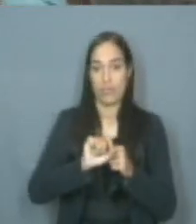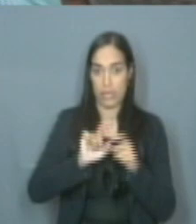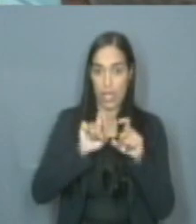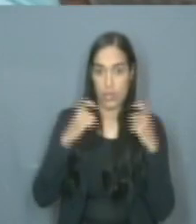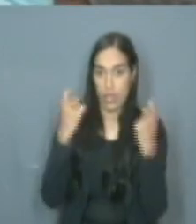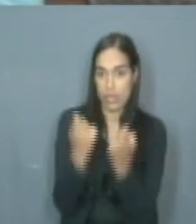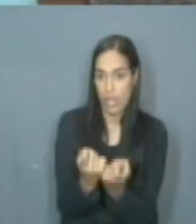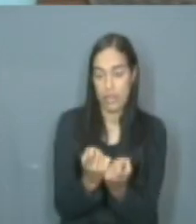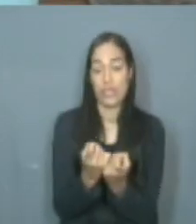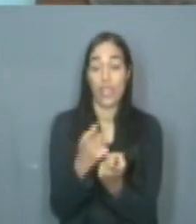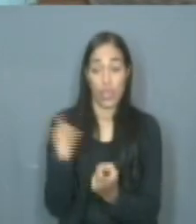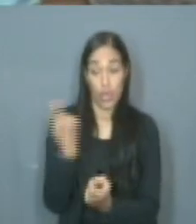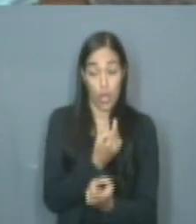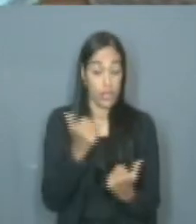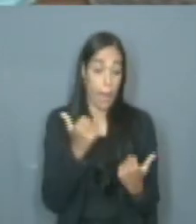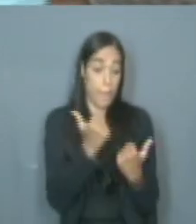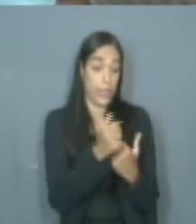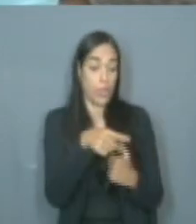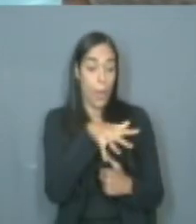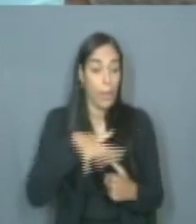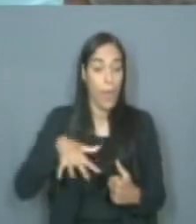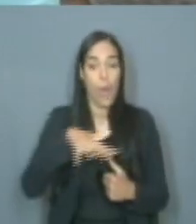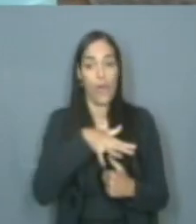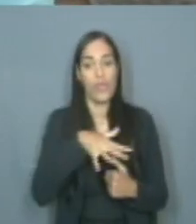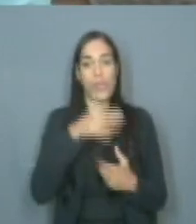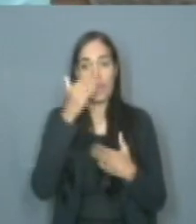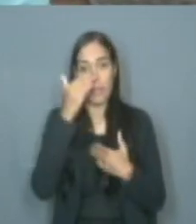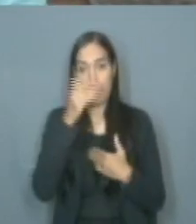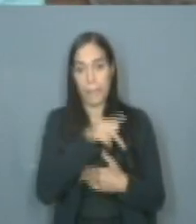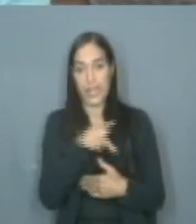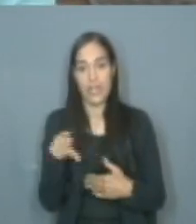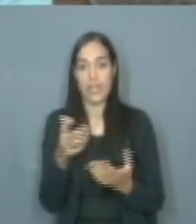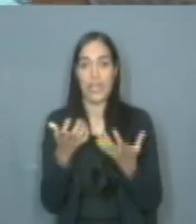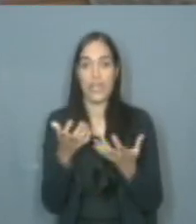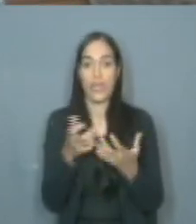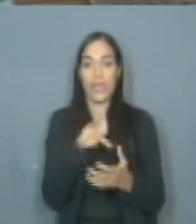do povo, é o que eu tinha a dizer. E eu gostaria, senhor presidente, de pedir votação nominal sobre esse projeto.